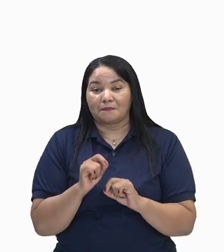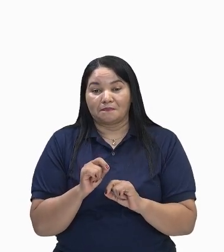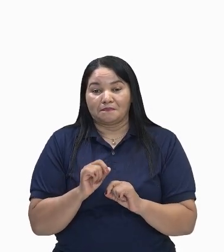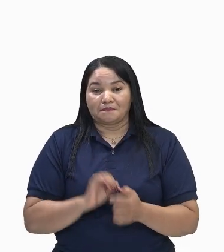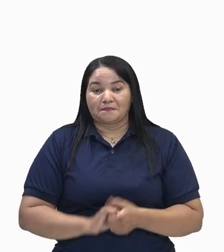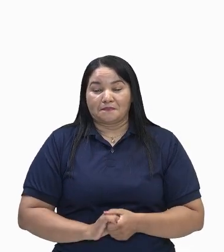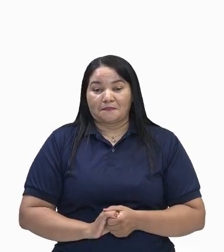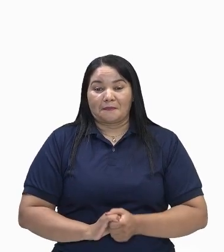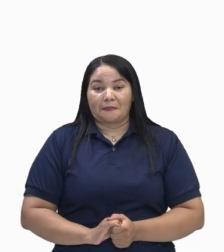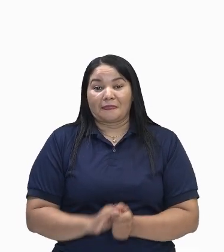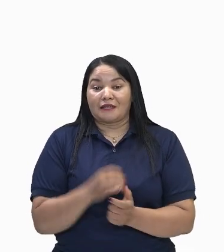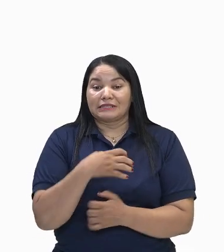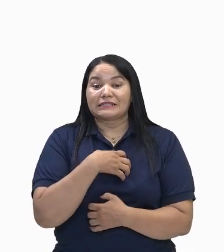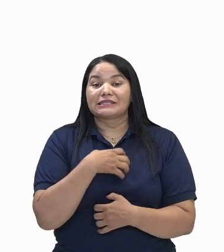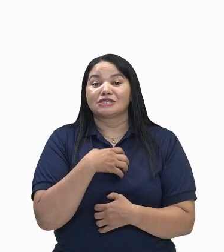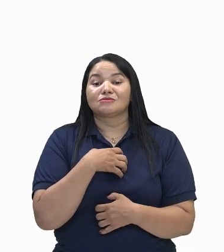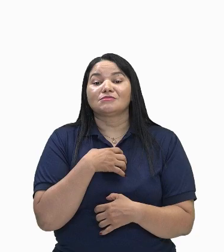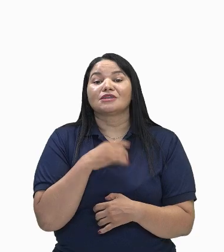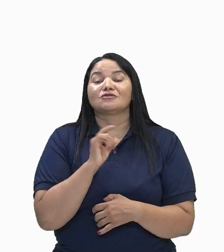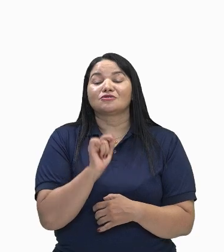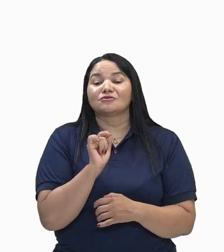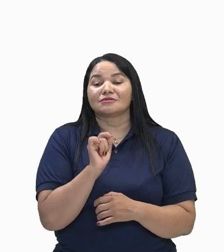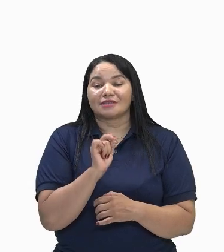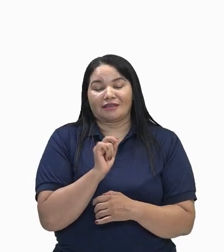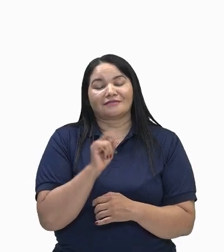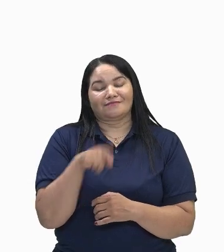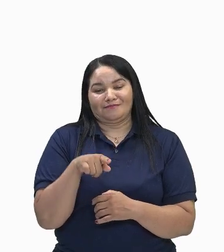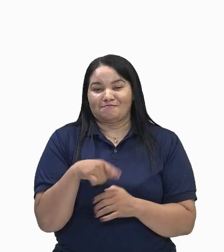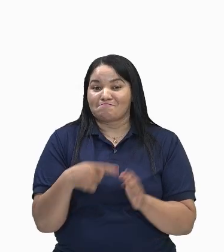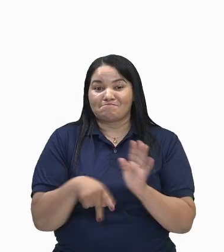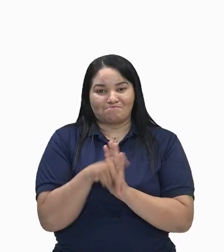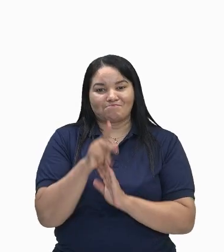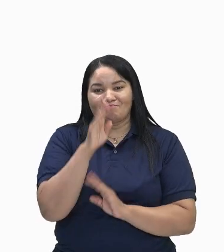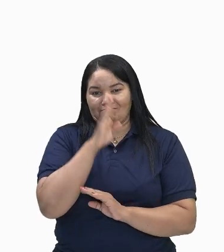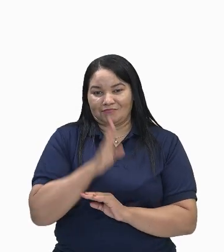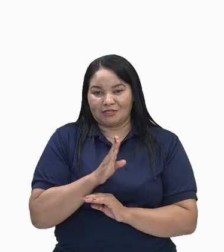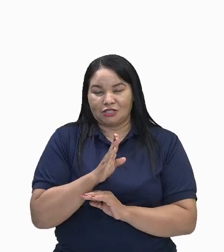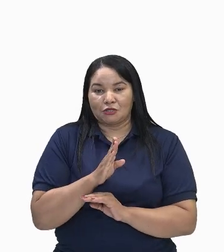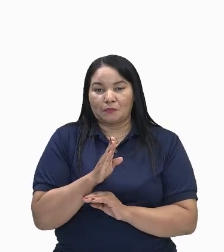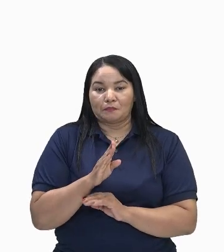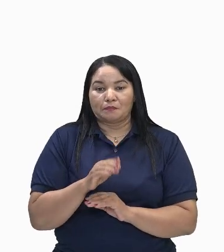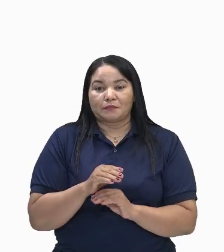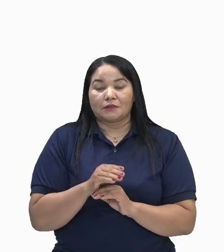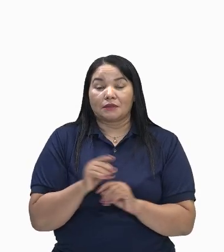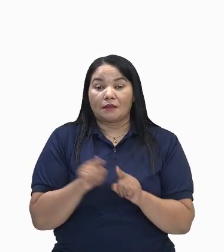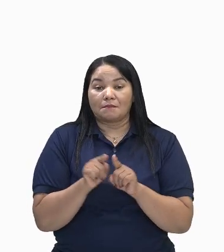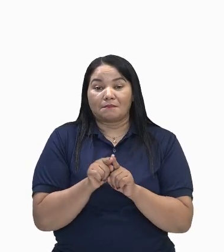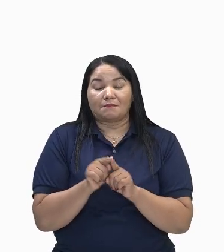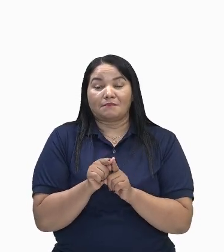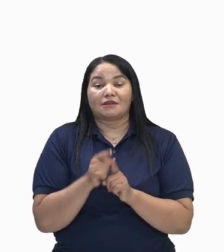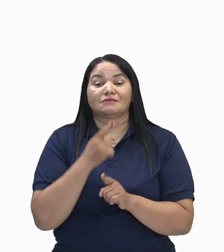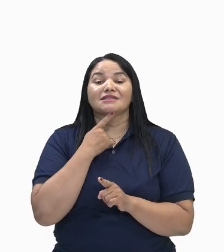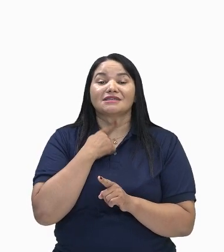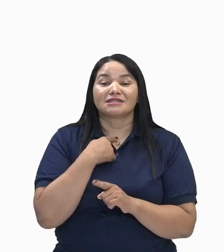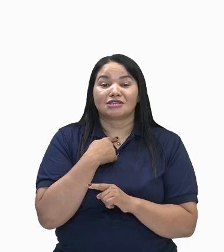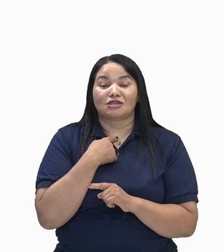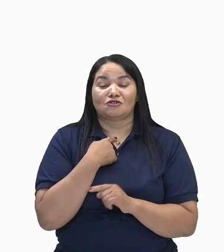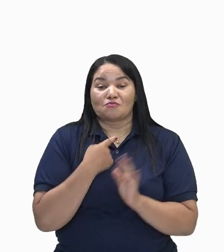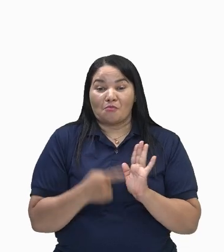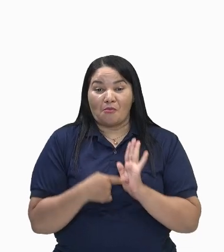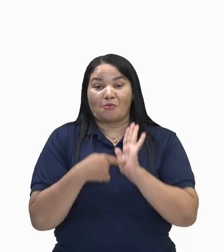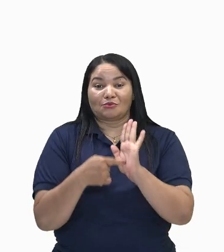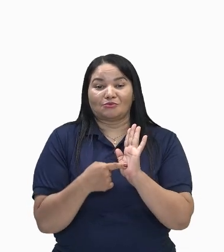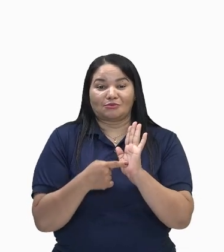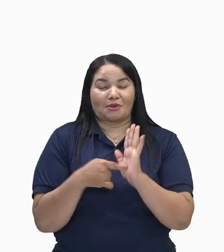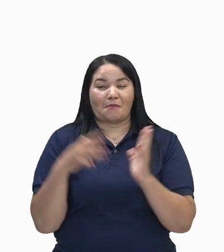um sentimento nacionalista, né? O desejo de exaltar a beleza do nosso